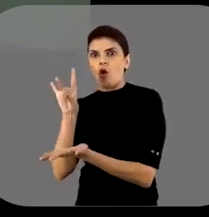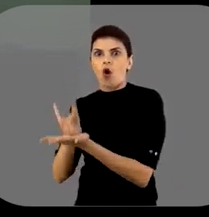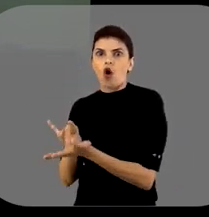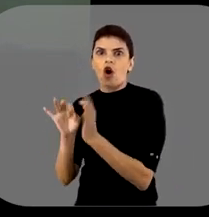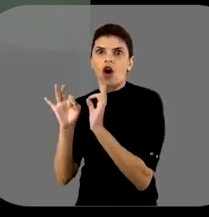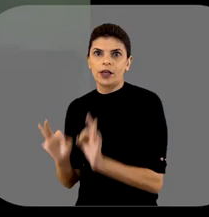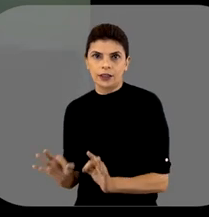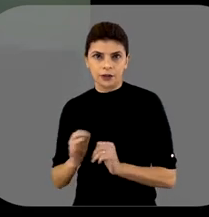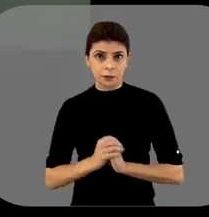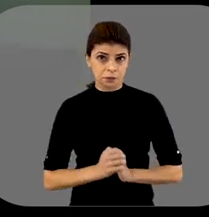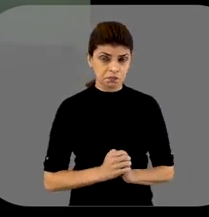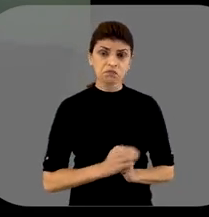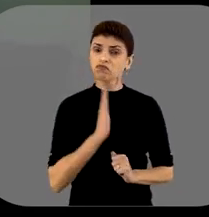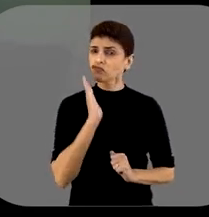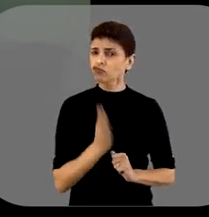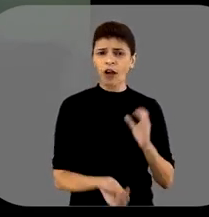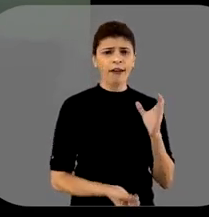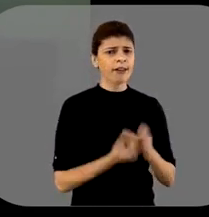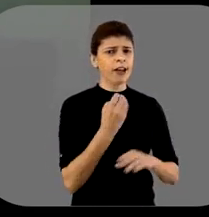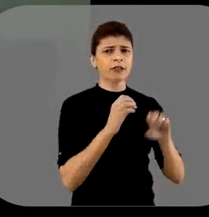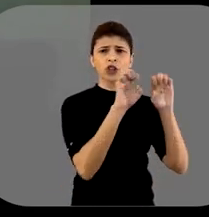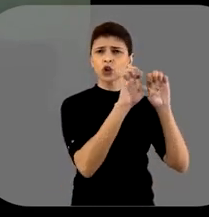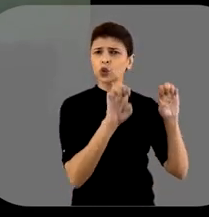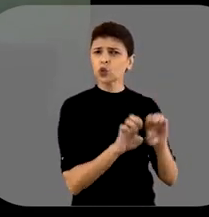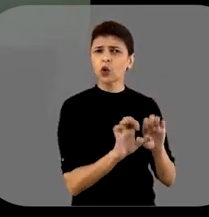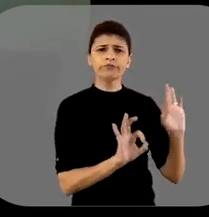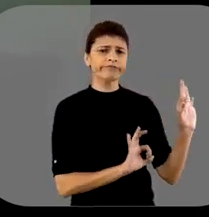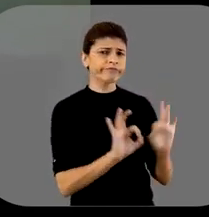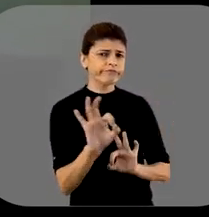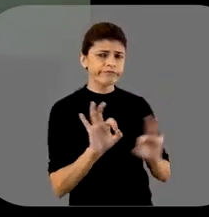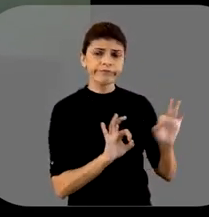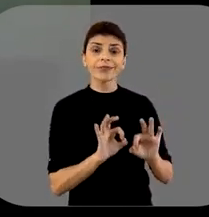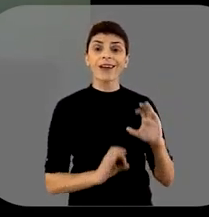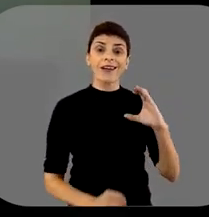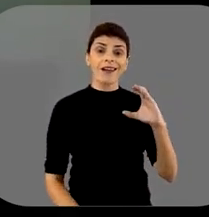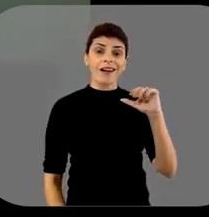origem. E foram estruturadas as